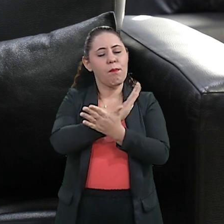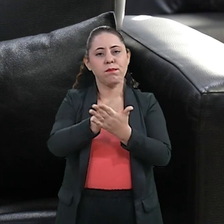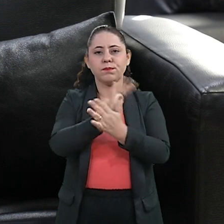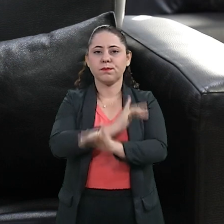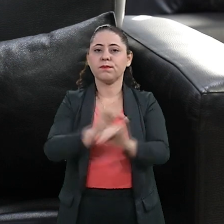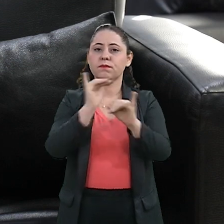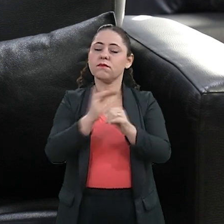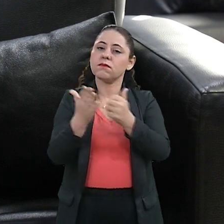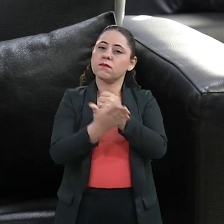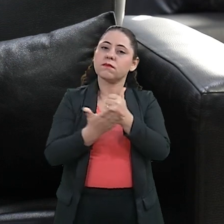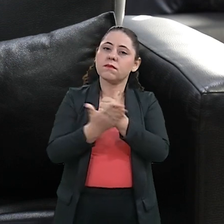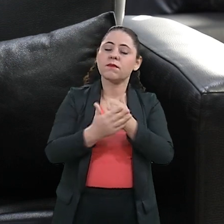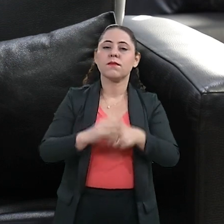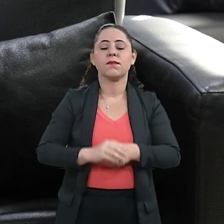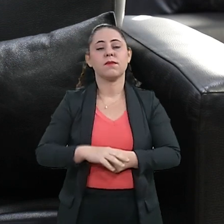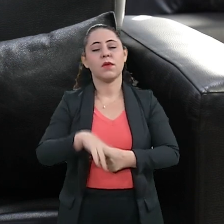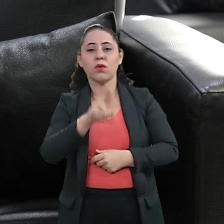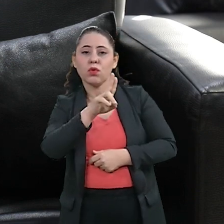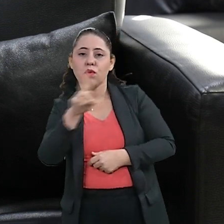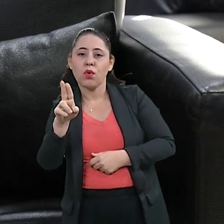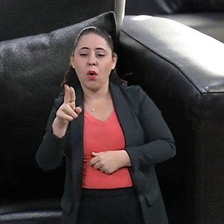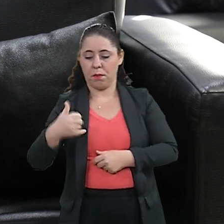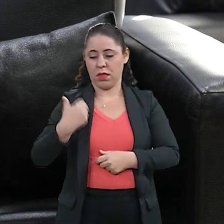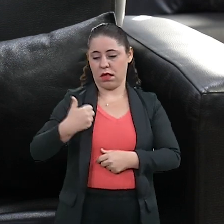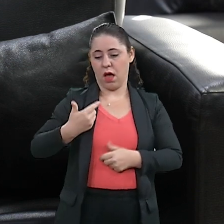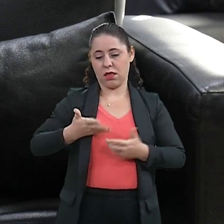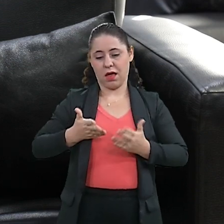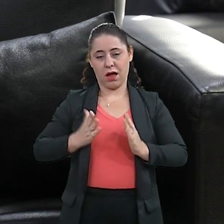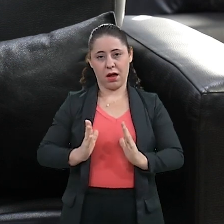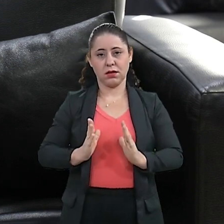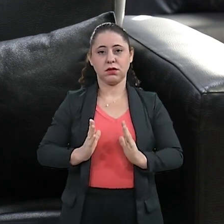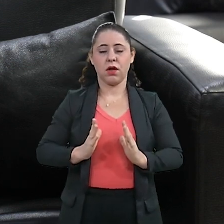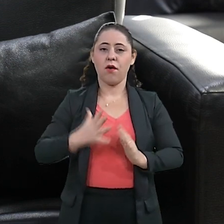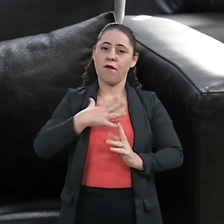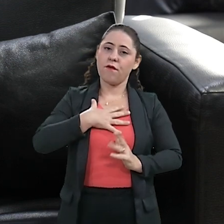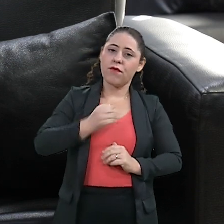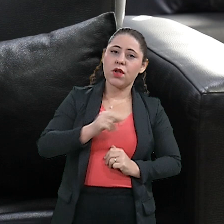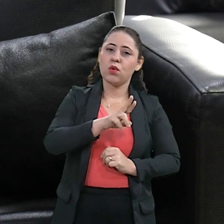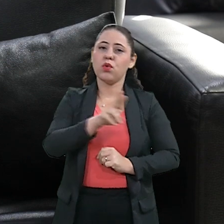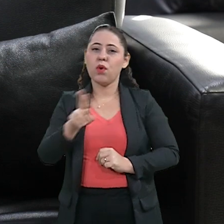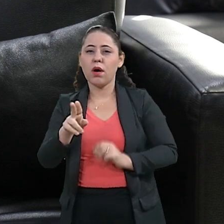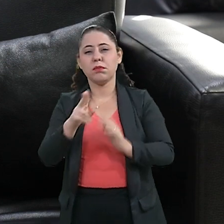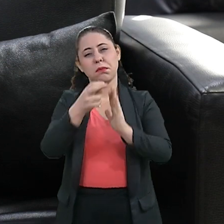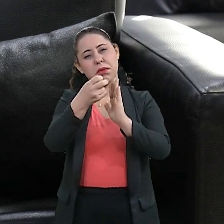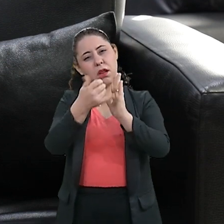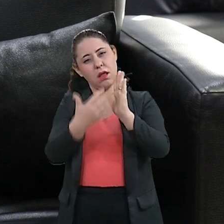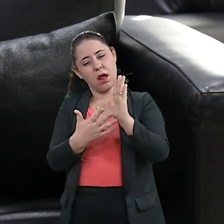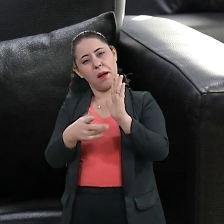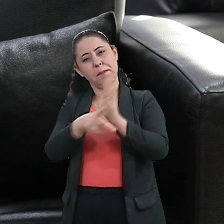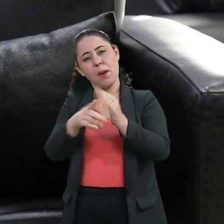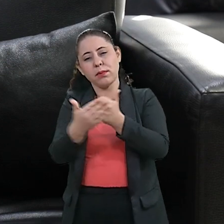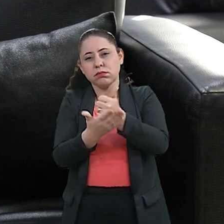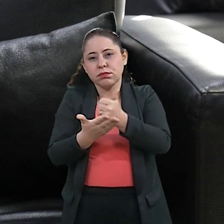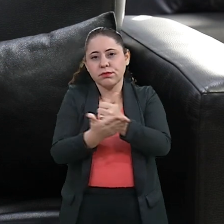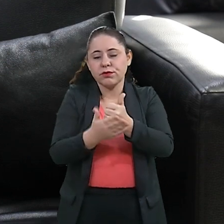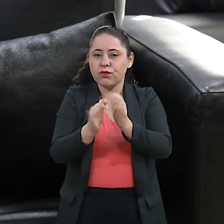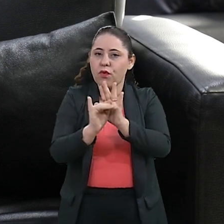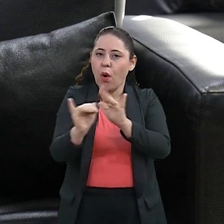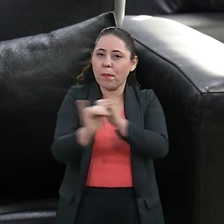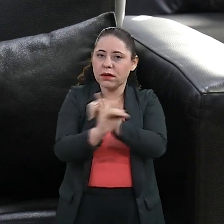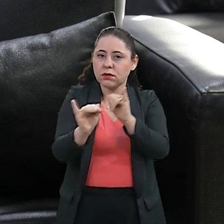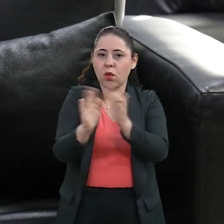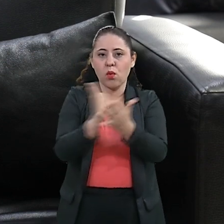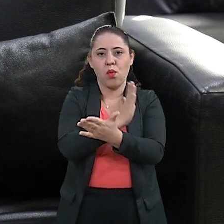preenche alguns dados básicos, né? Nome, data de nascimento, filiação, dados